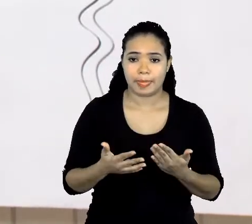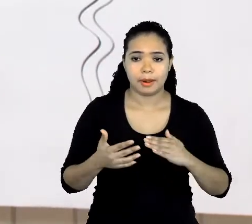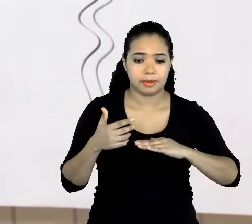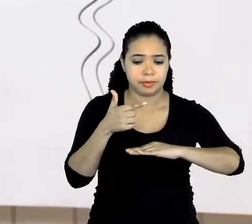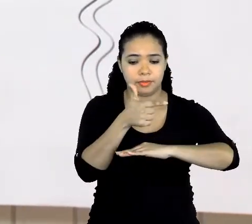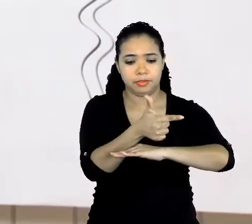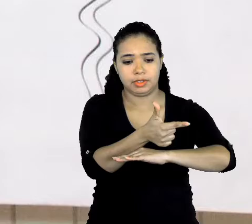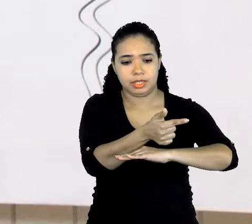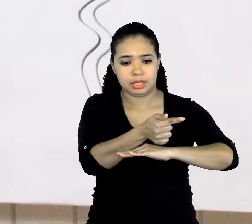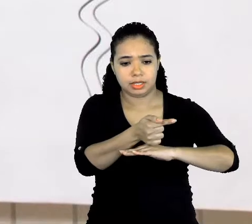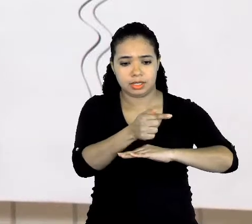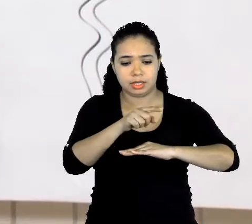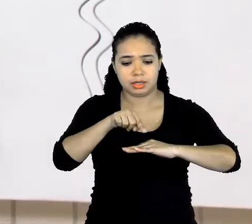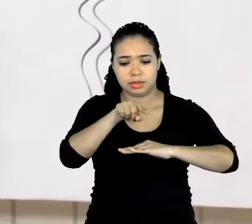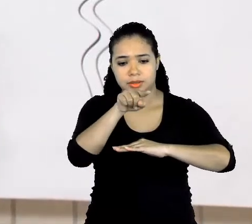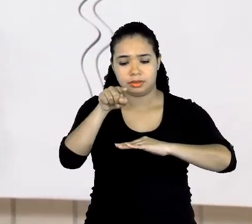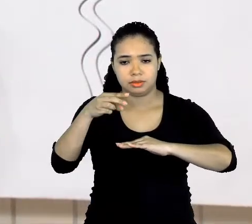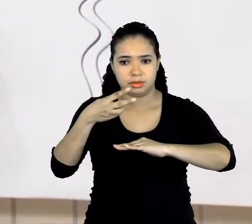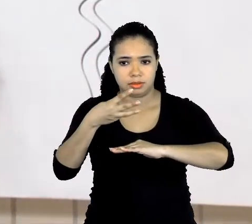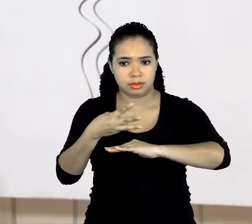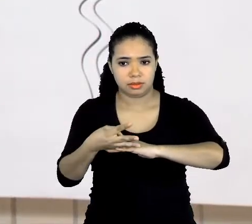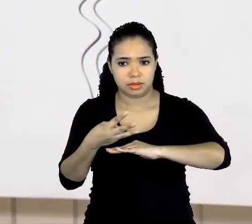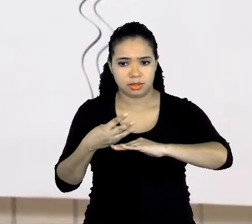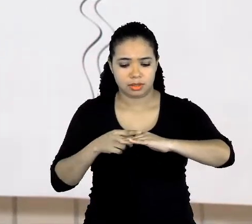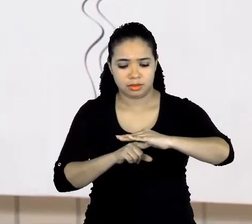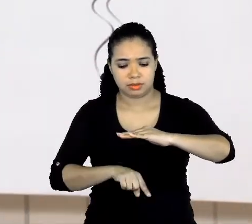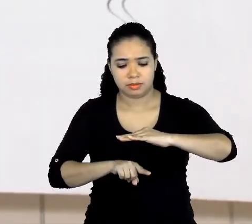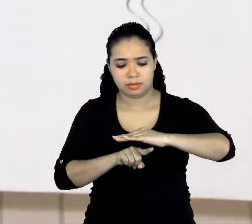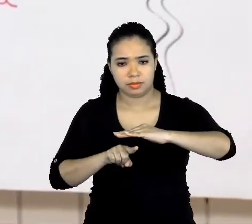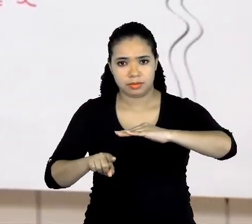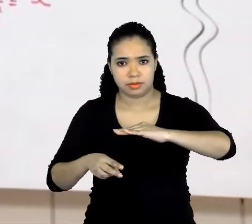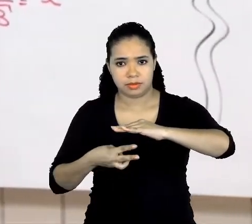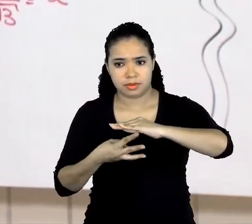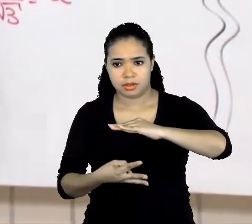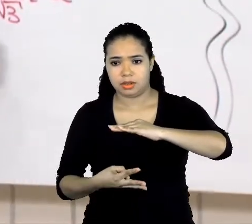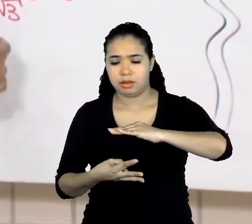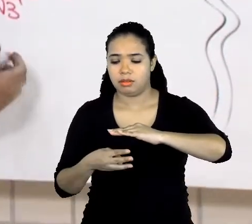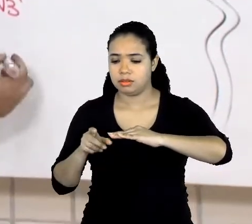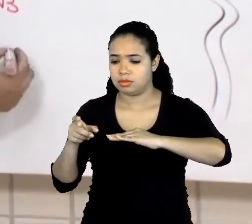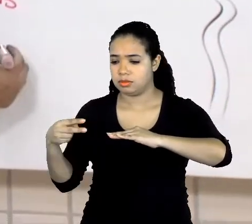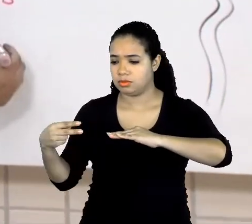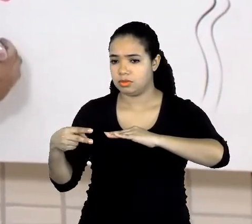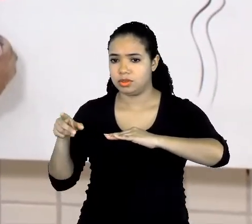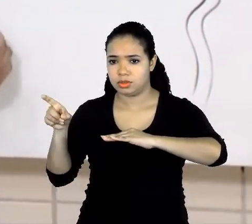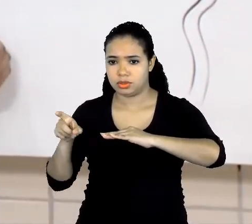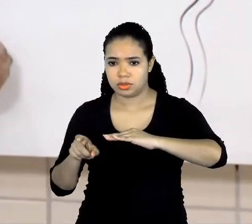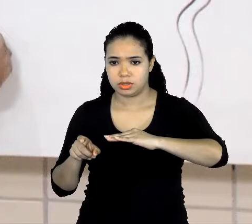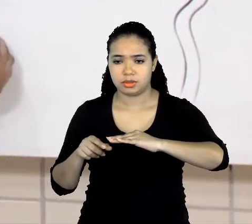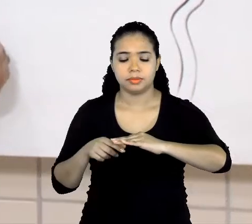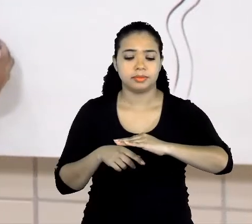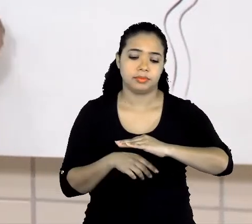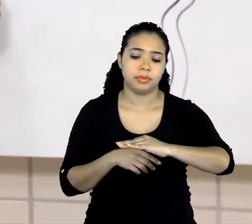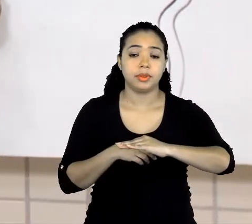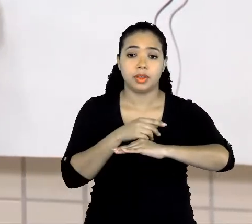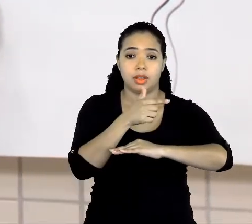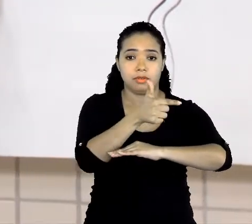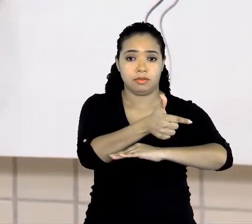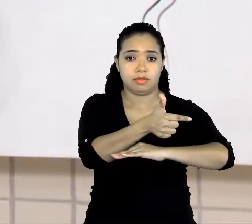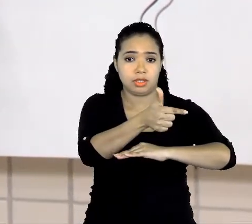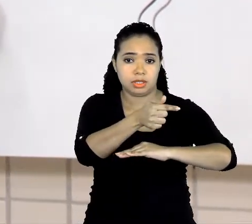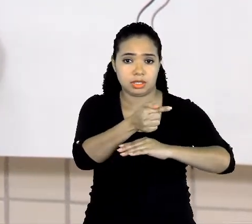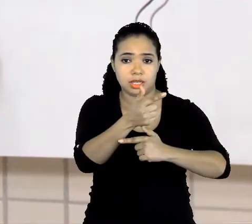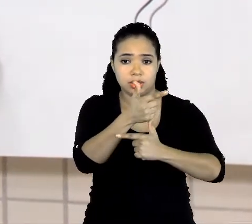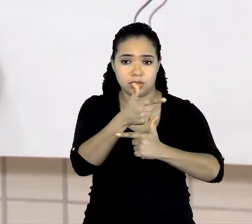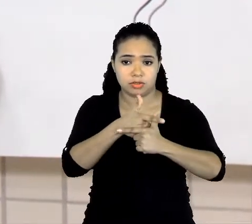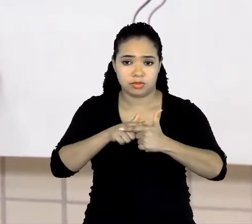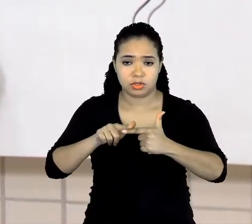raiz de 3, que é igual a x. 27 divide por 1 dá 27. Raiz de